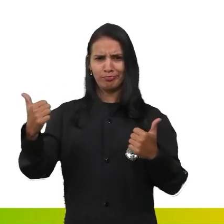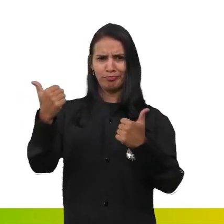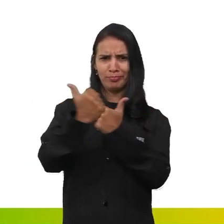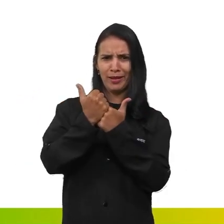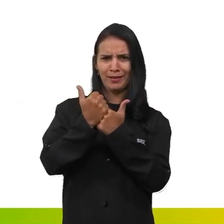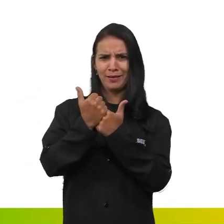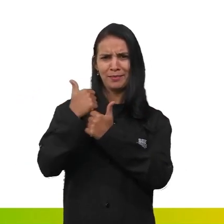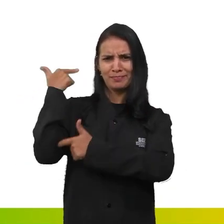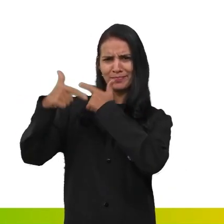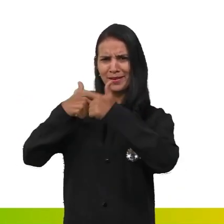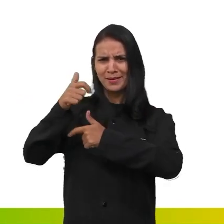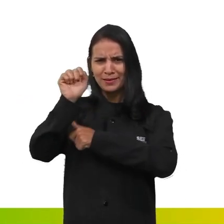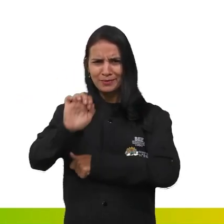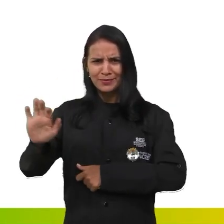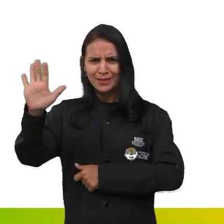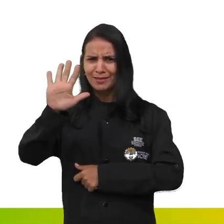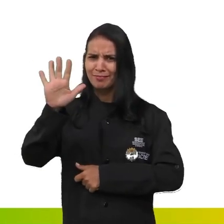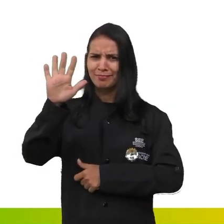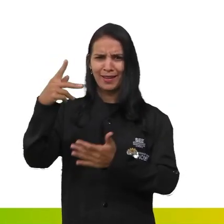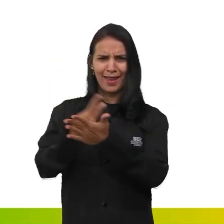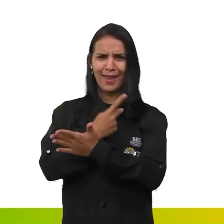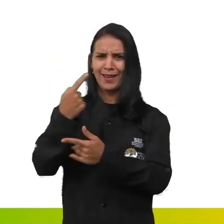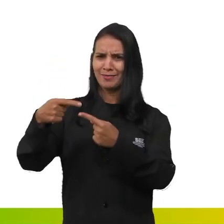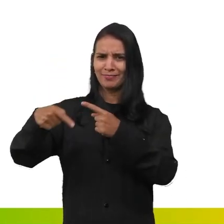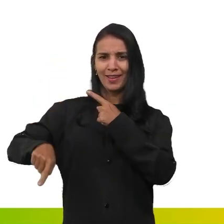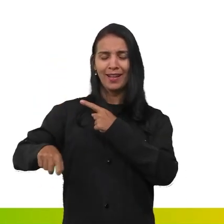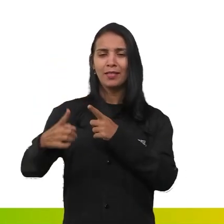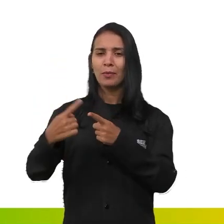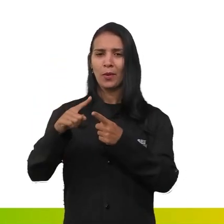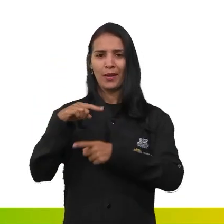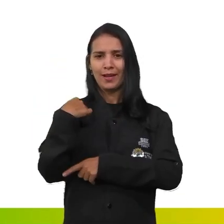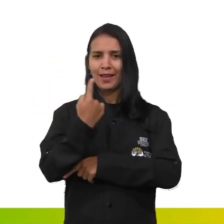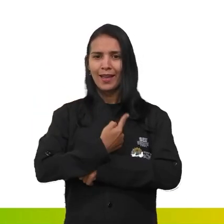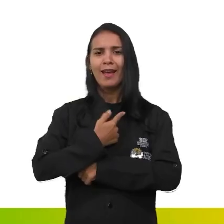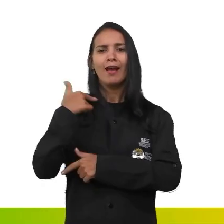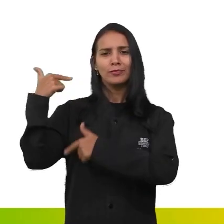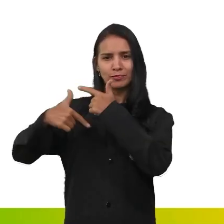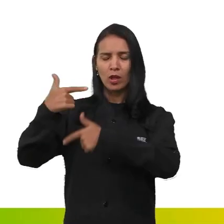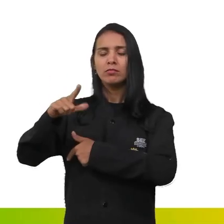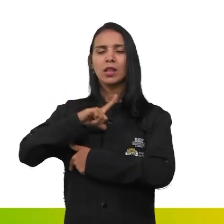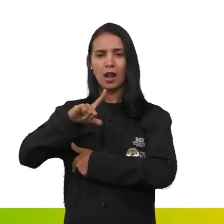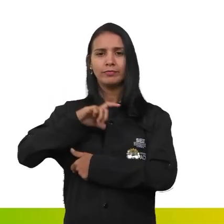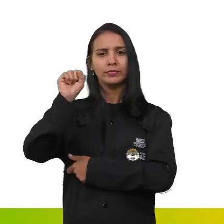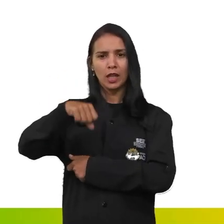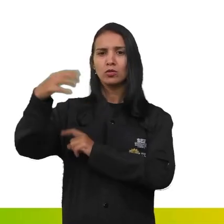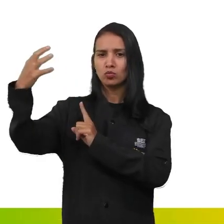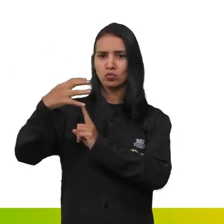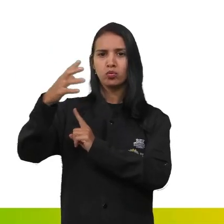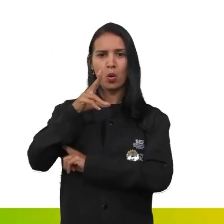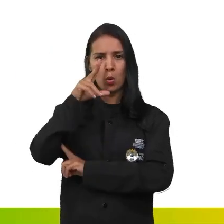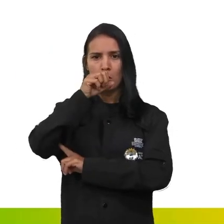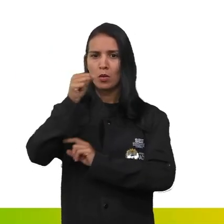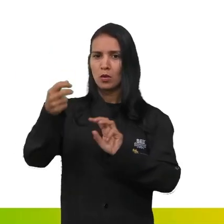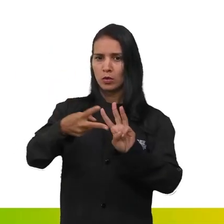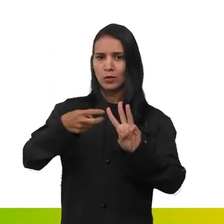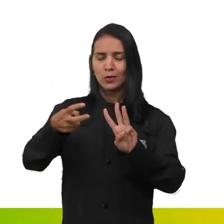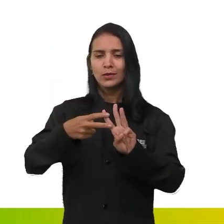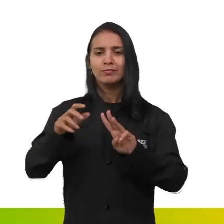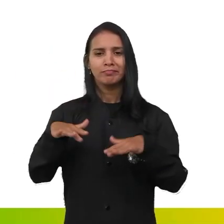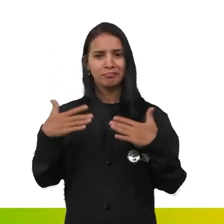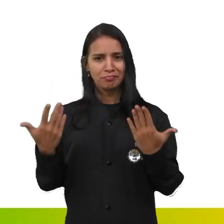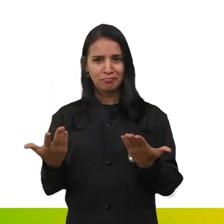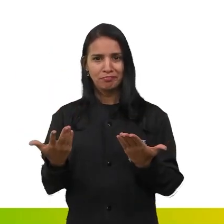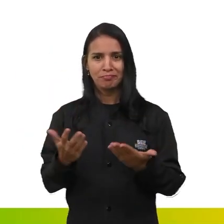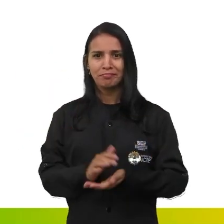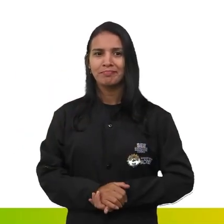pelas tradições europeias. Errado, sim, as tradições do Acre, sim, possuem forte influência indígena. Vamos